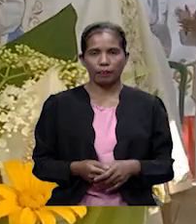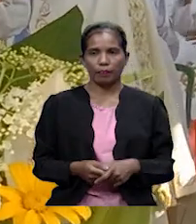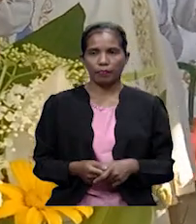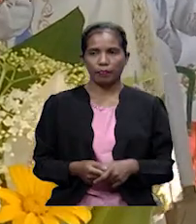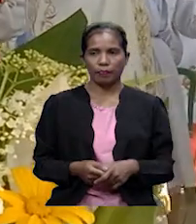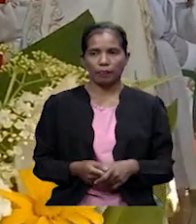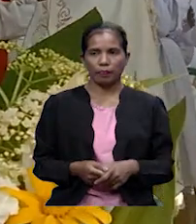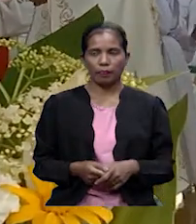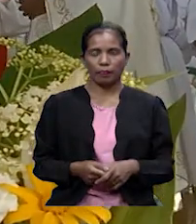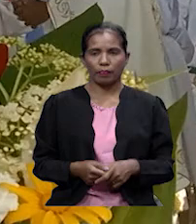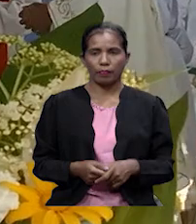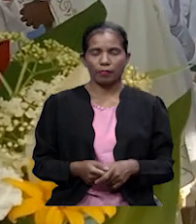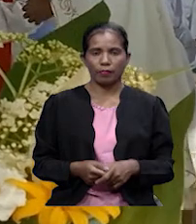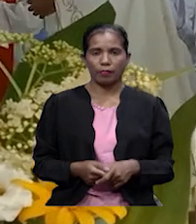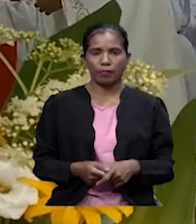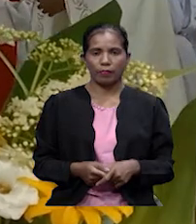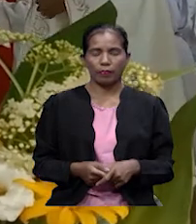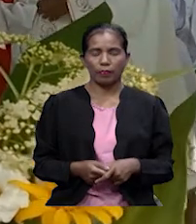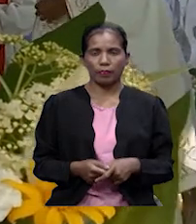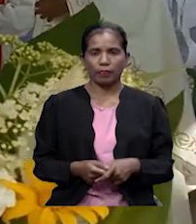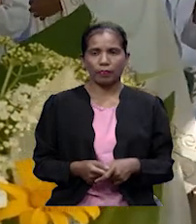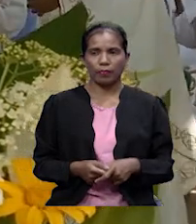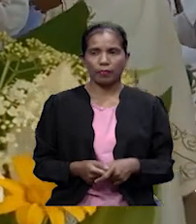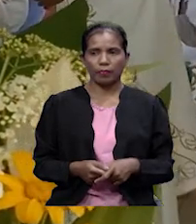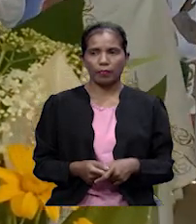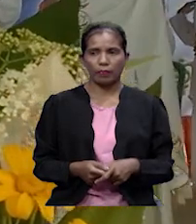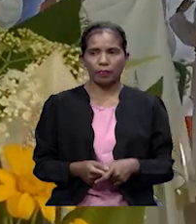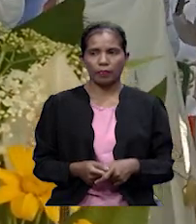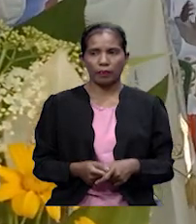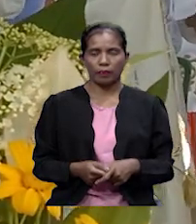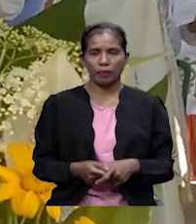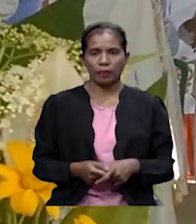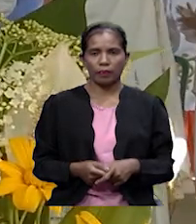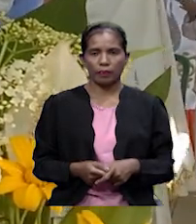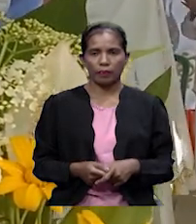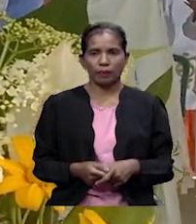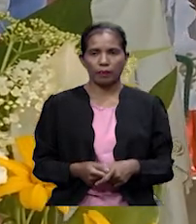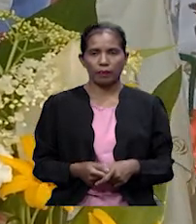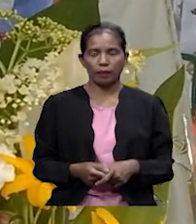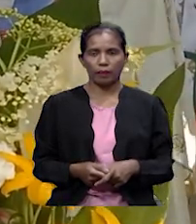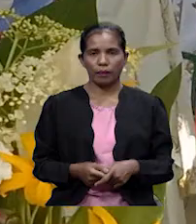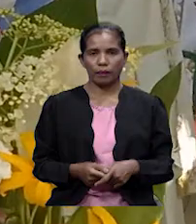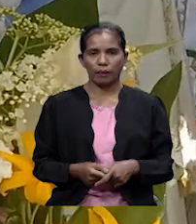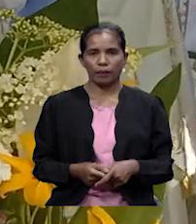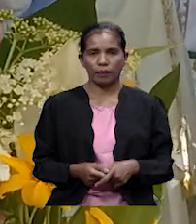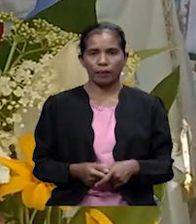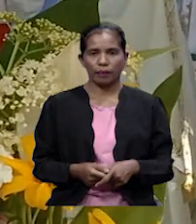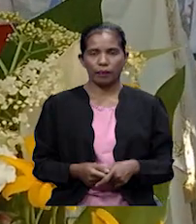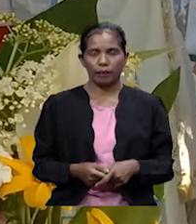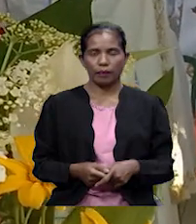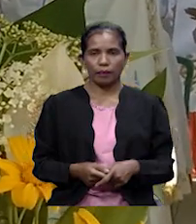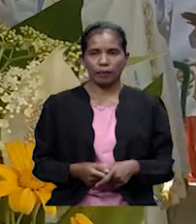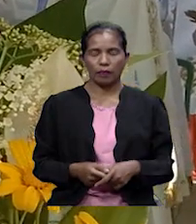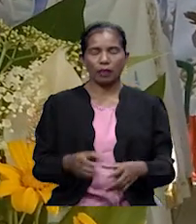Hori Padre, Hori Filho, Hori Espírito Santo, Siranar. Hafoi in